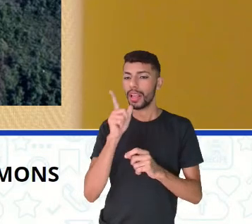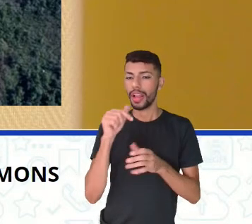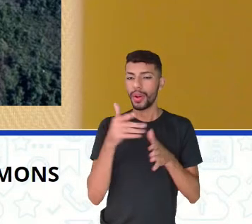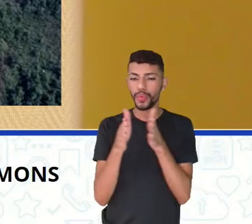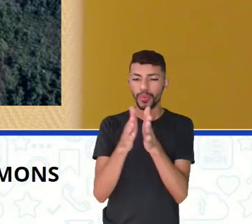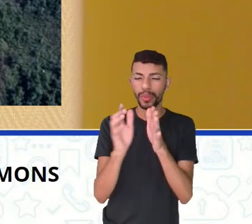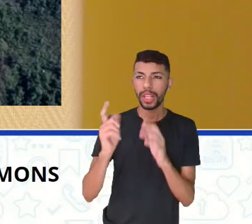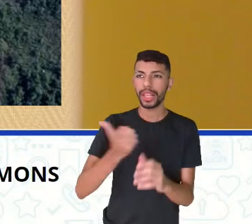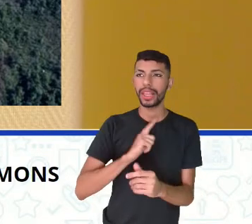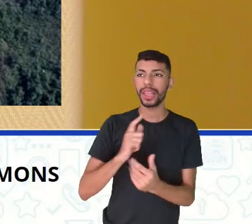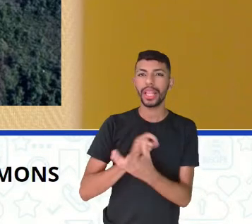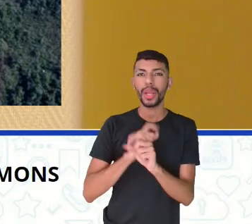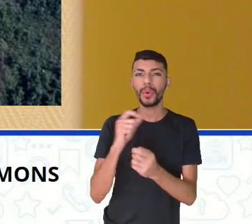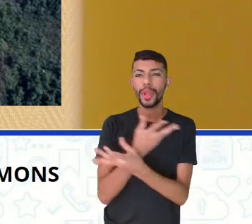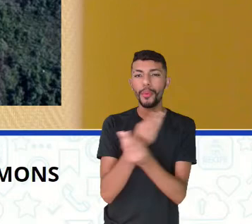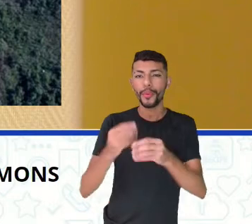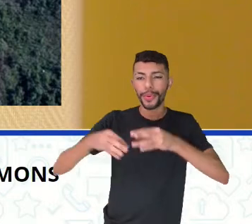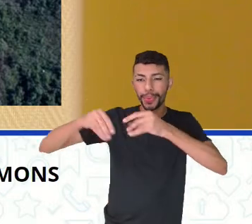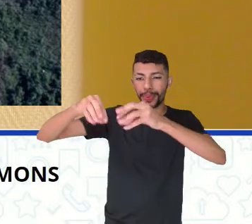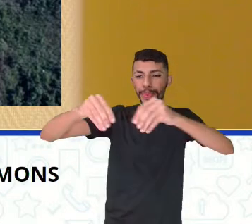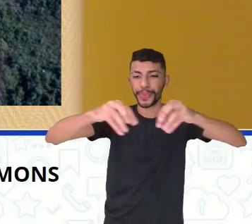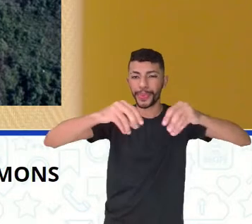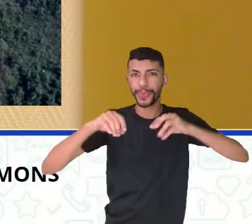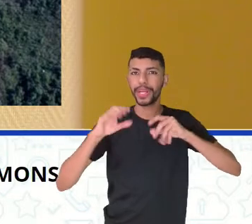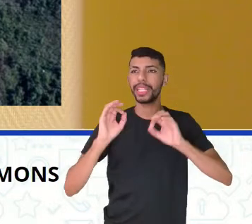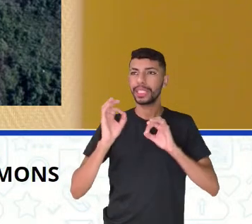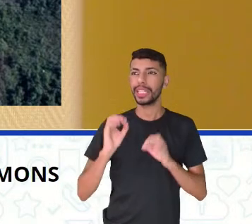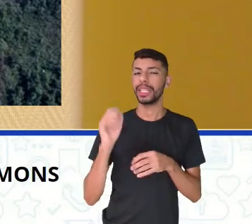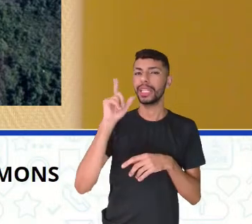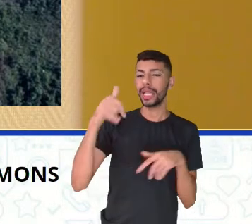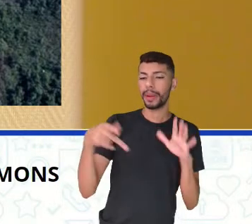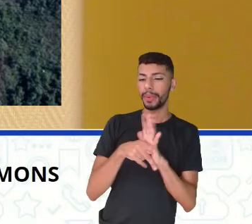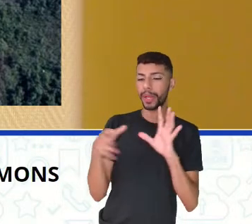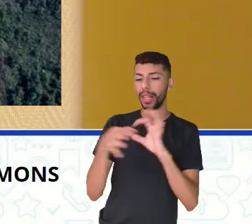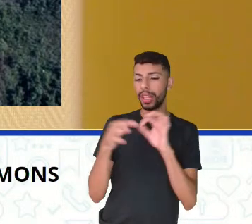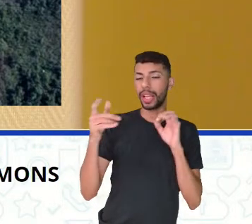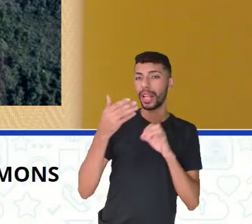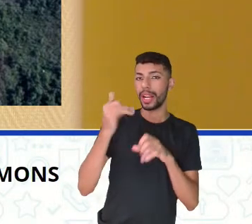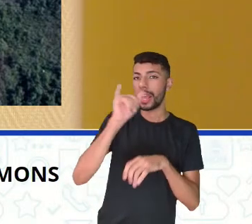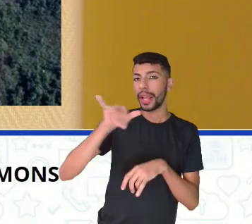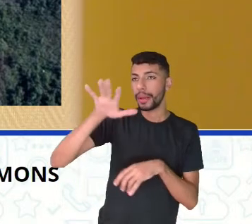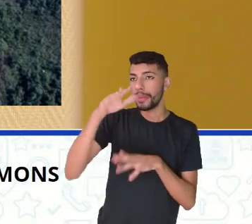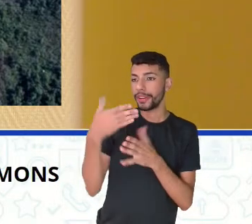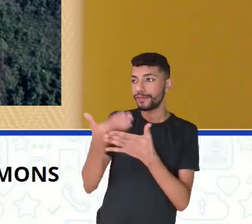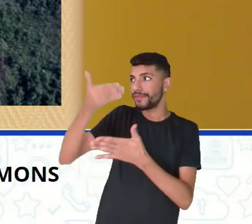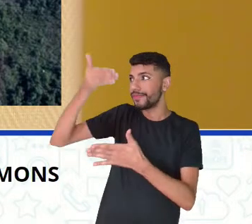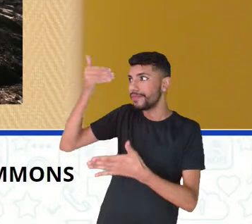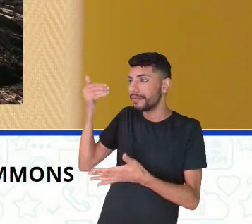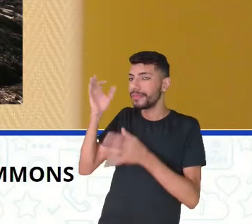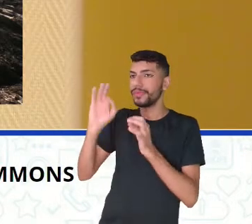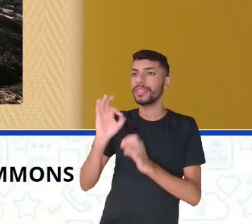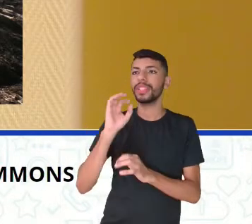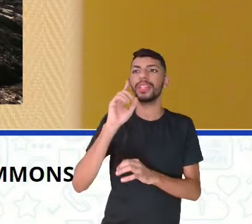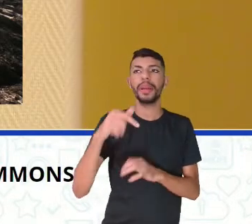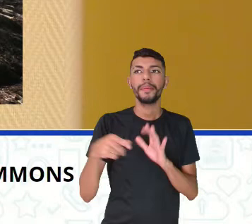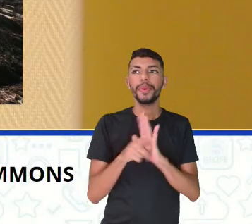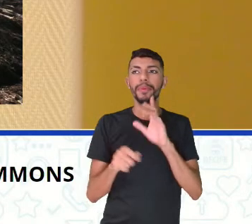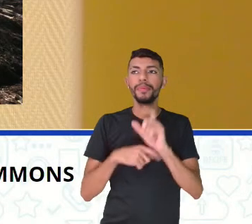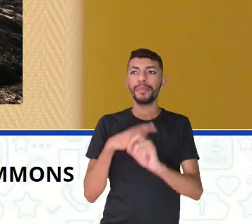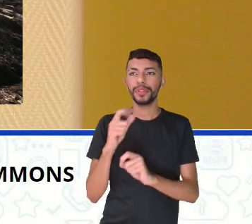Todo cheio de sedimentos, né? Justamente está relacionado àquela imagem anterior, né? Que foi o rompimento de